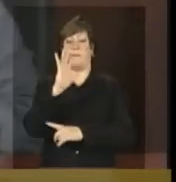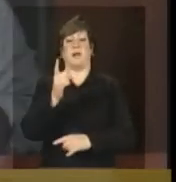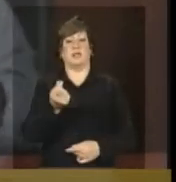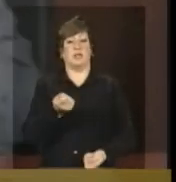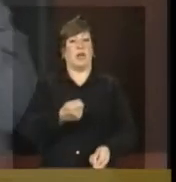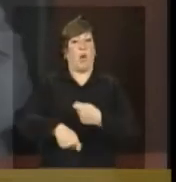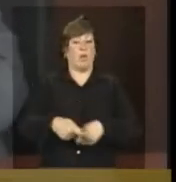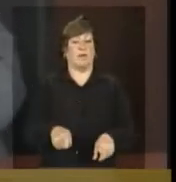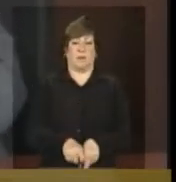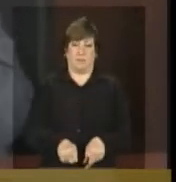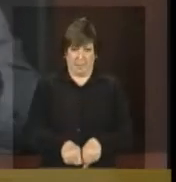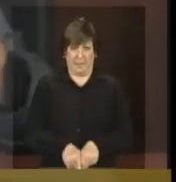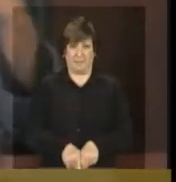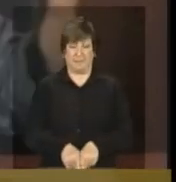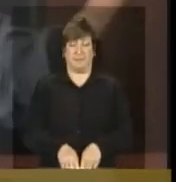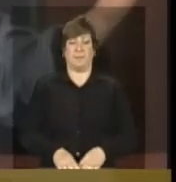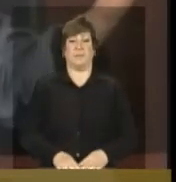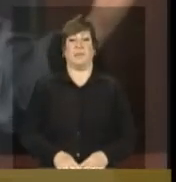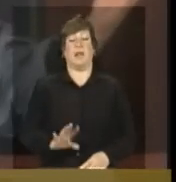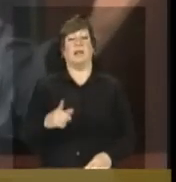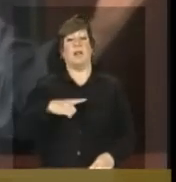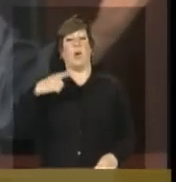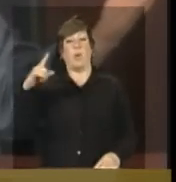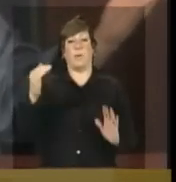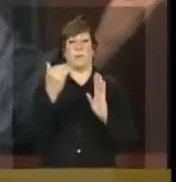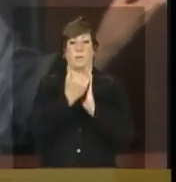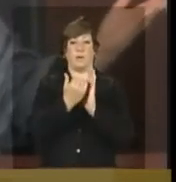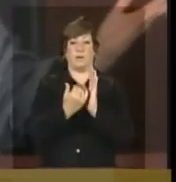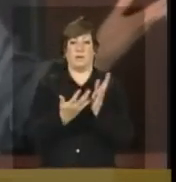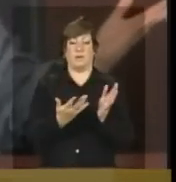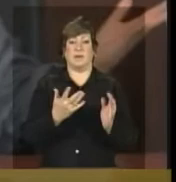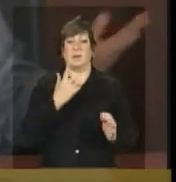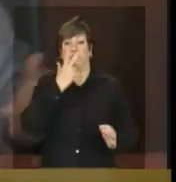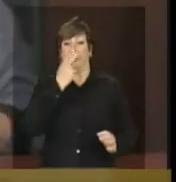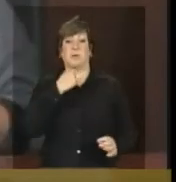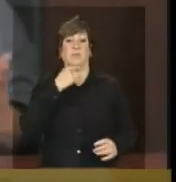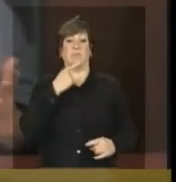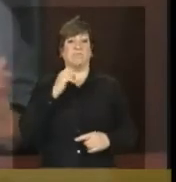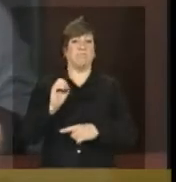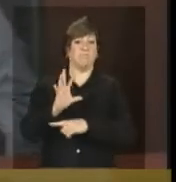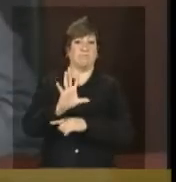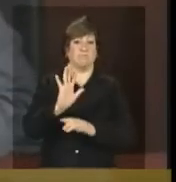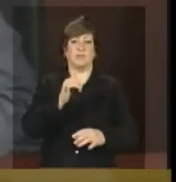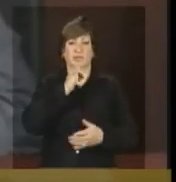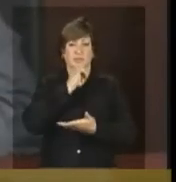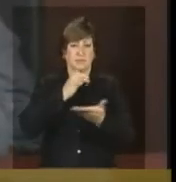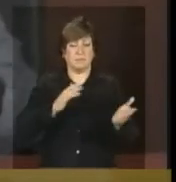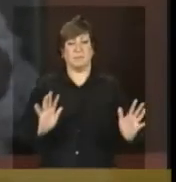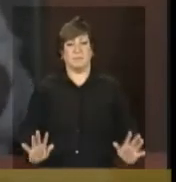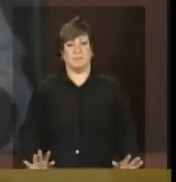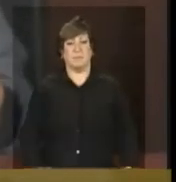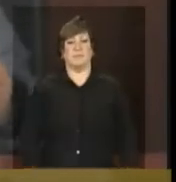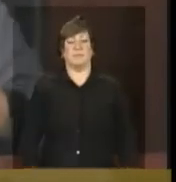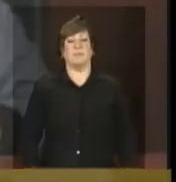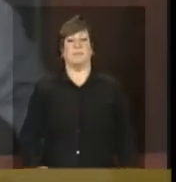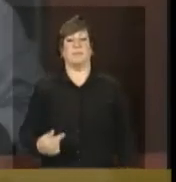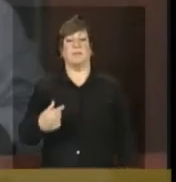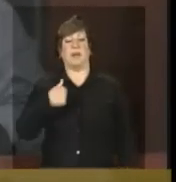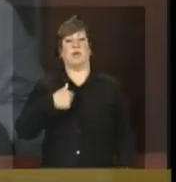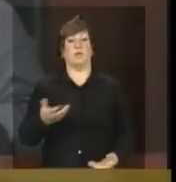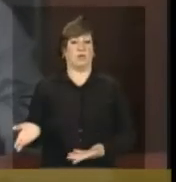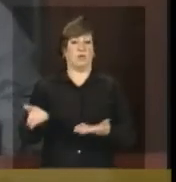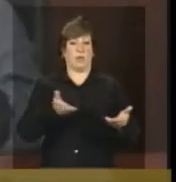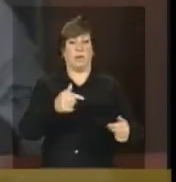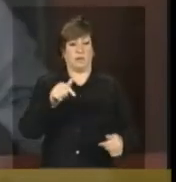outro programa, que eu acho, eu não sei, infelizmente, acho que não vai conseguir projetar, lamento, mas eu trouxe aqui para